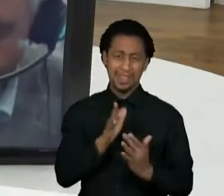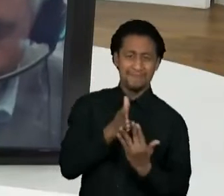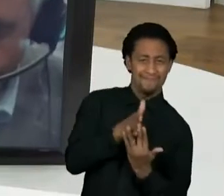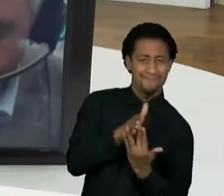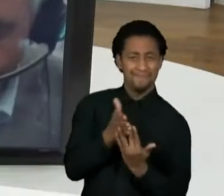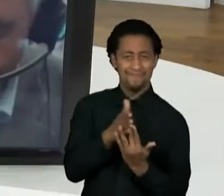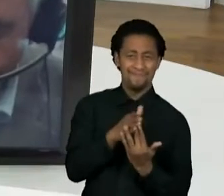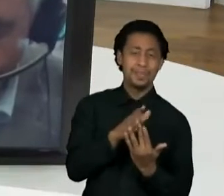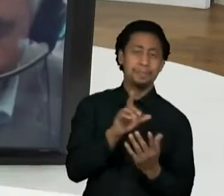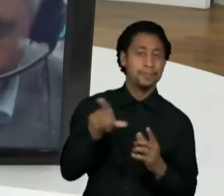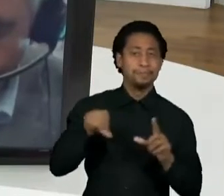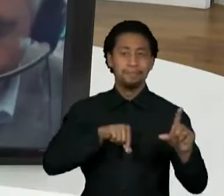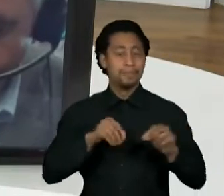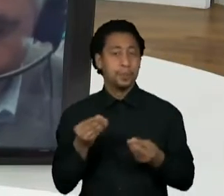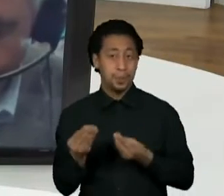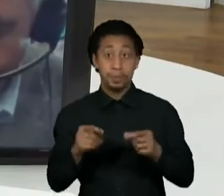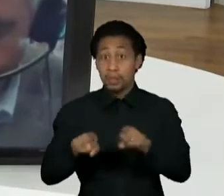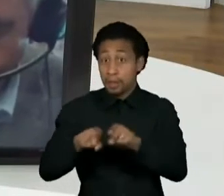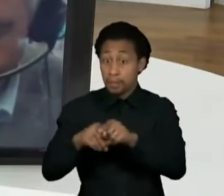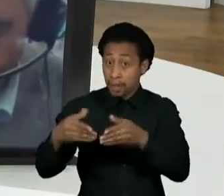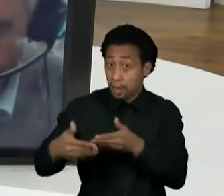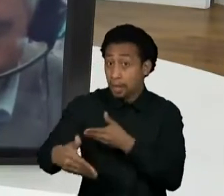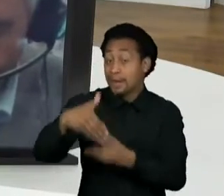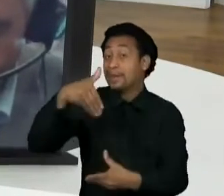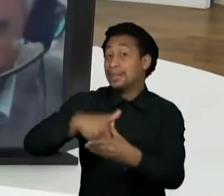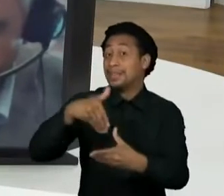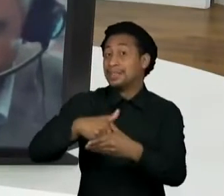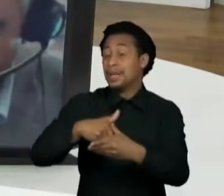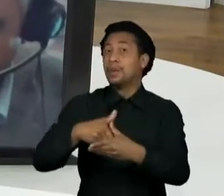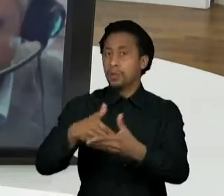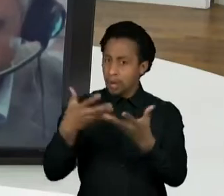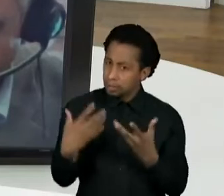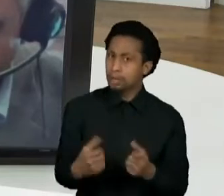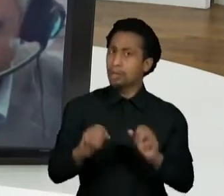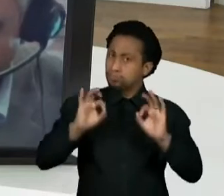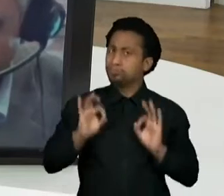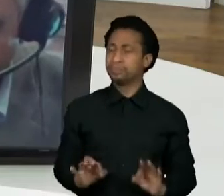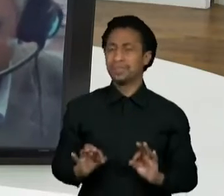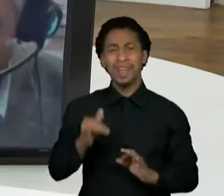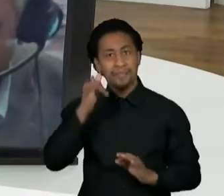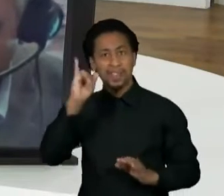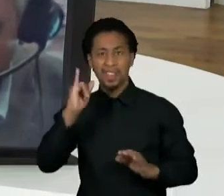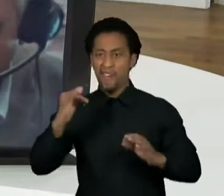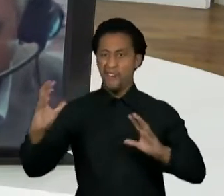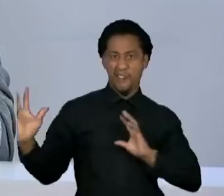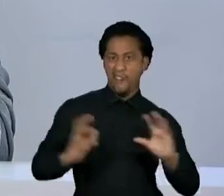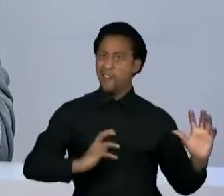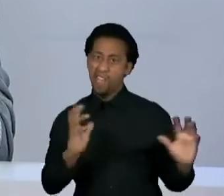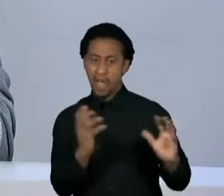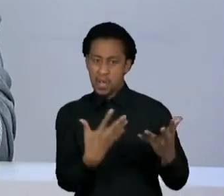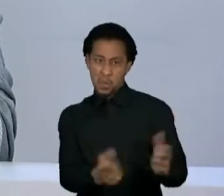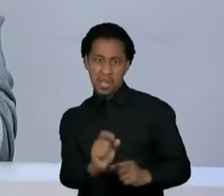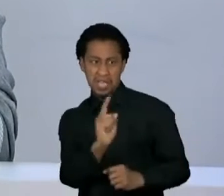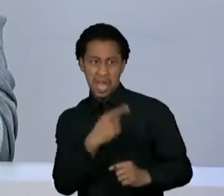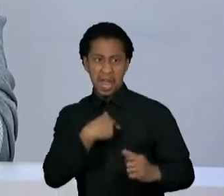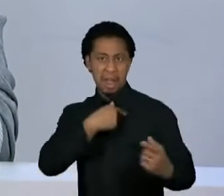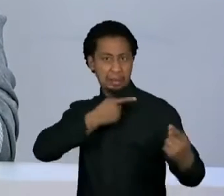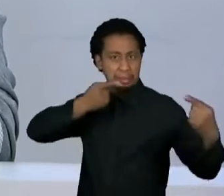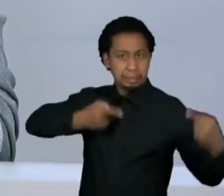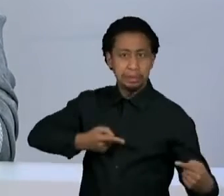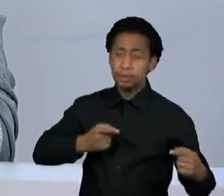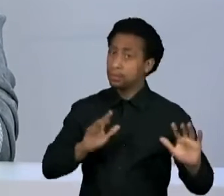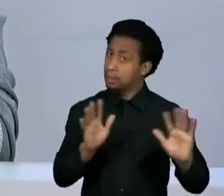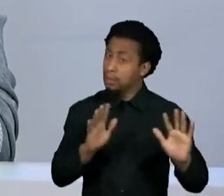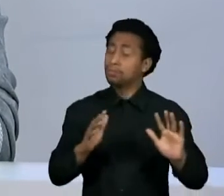o resultado de uma eleição também sem ambiguidades, que eu acho que é um elemento importante do indicador, né? A parte de aceitar realmente